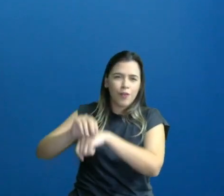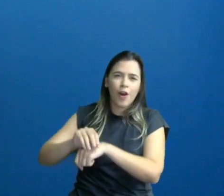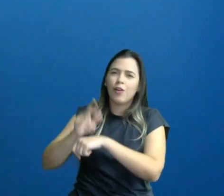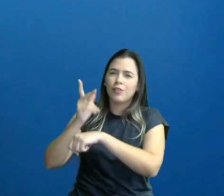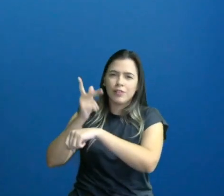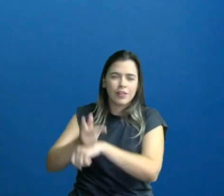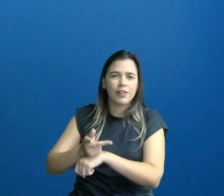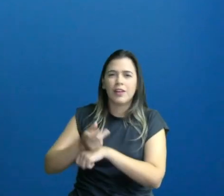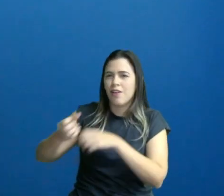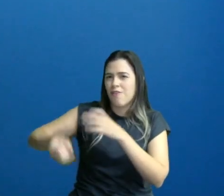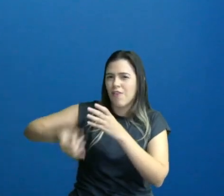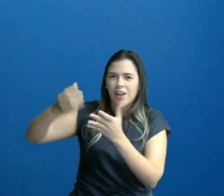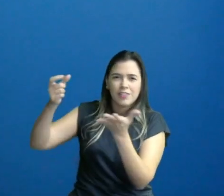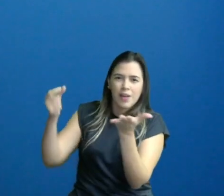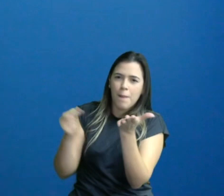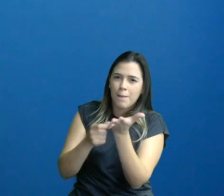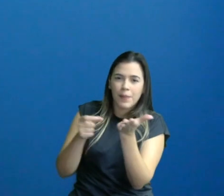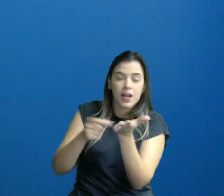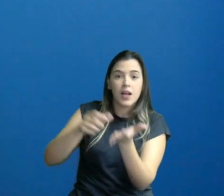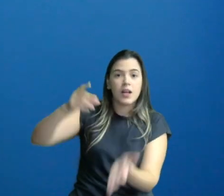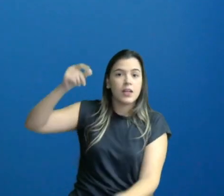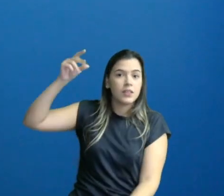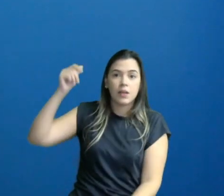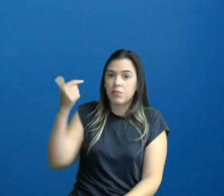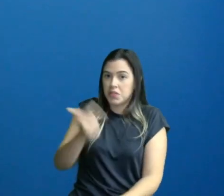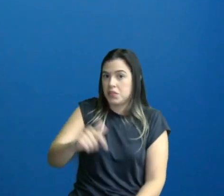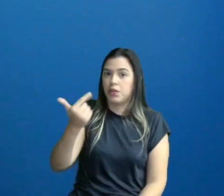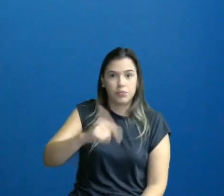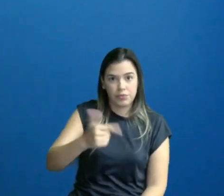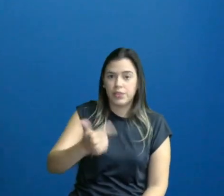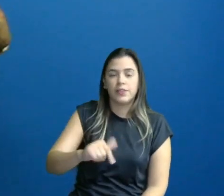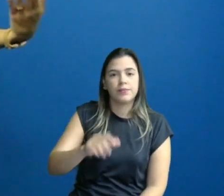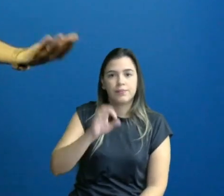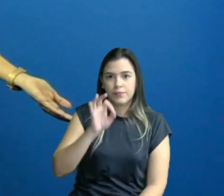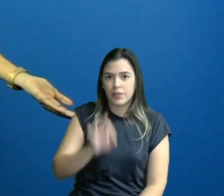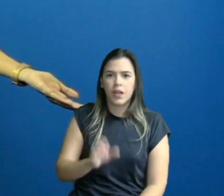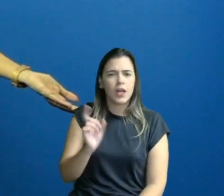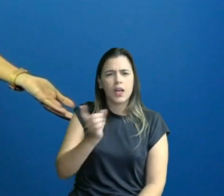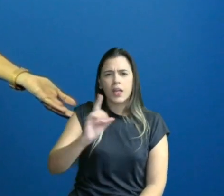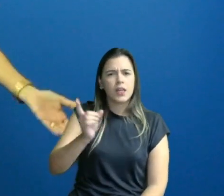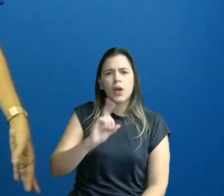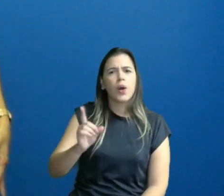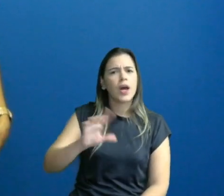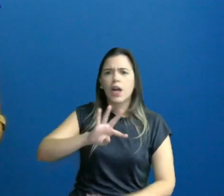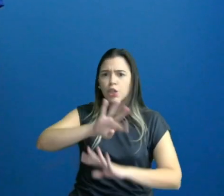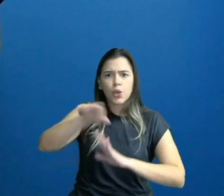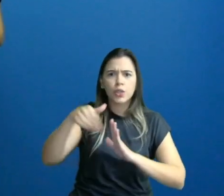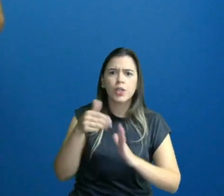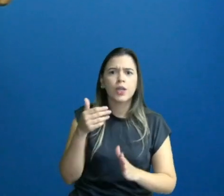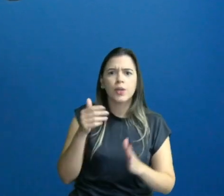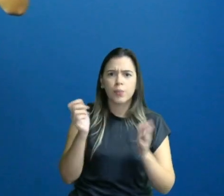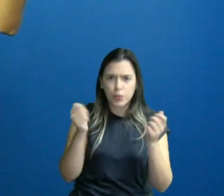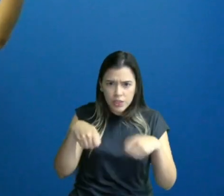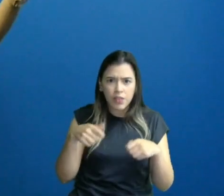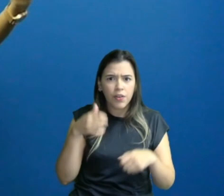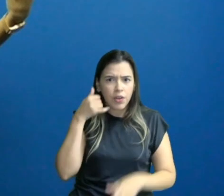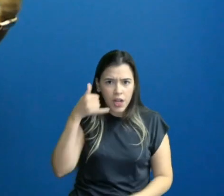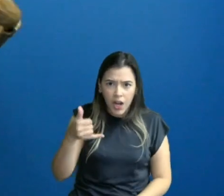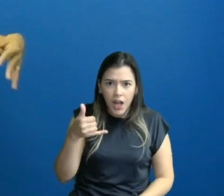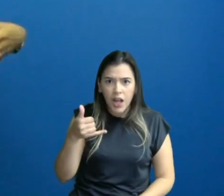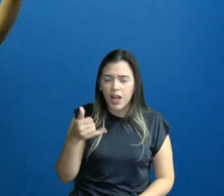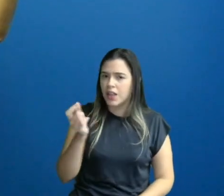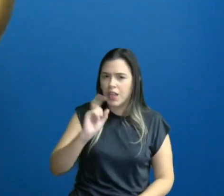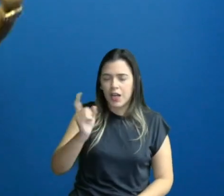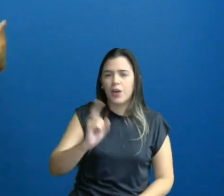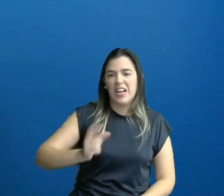várias coisas em vários aplicativos antigamente não existia nada disso e não era todo mundo que tem um celular não porque celular uma coisa